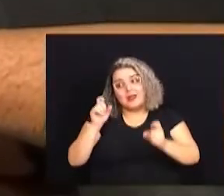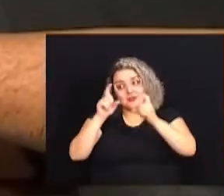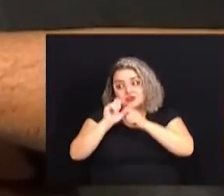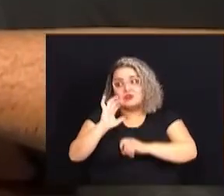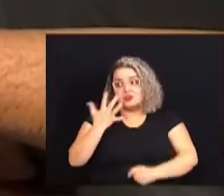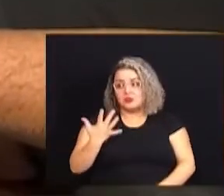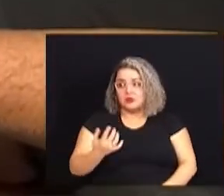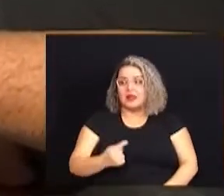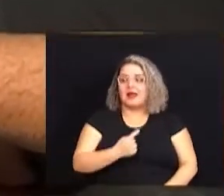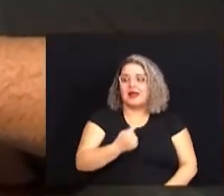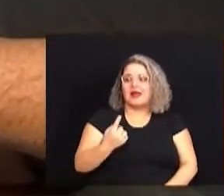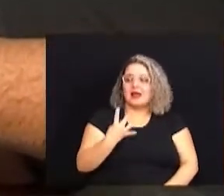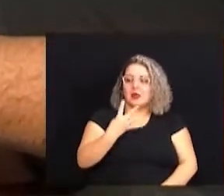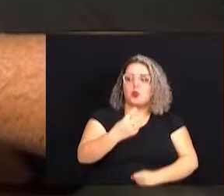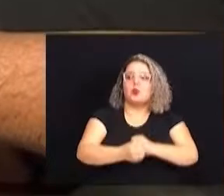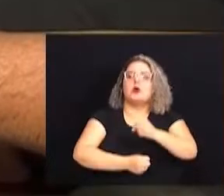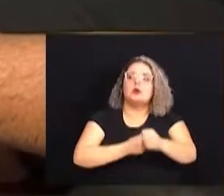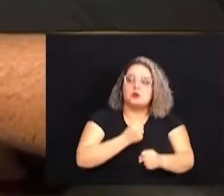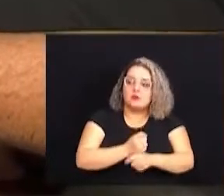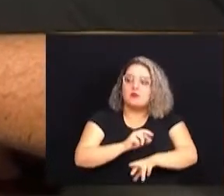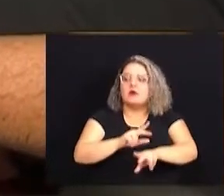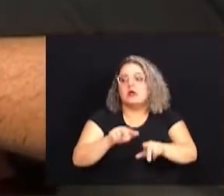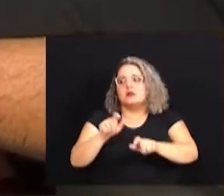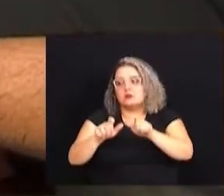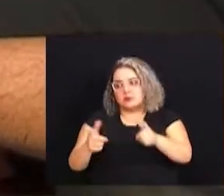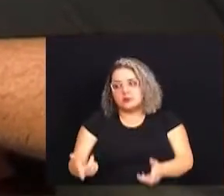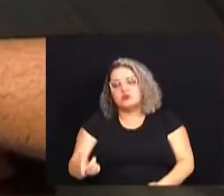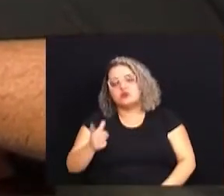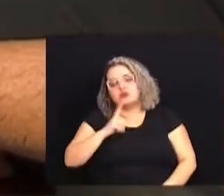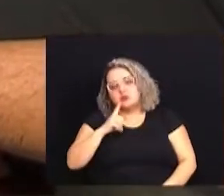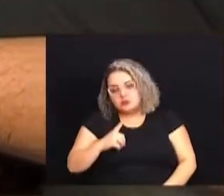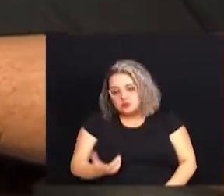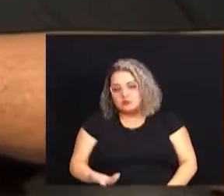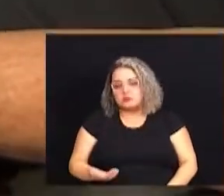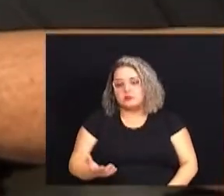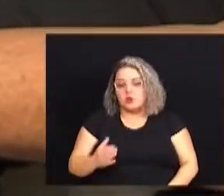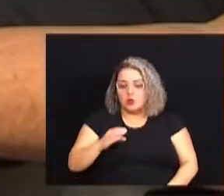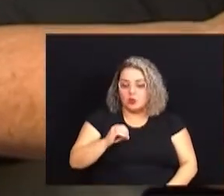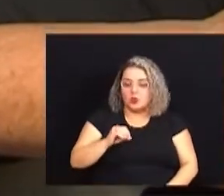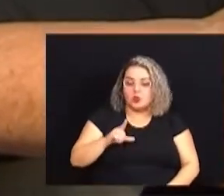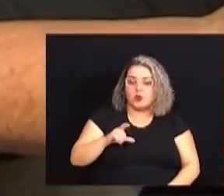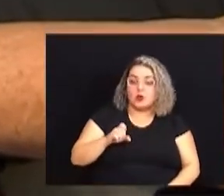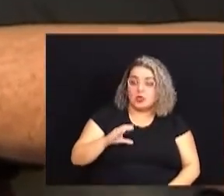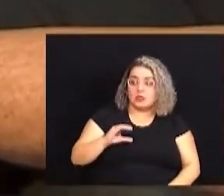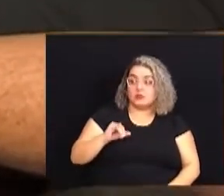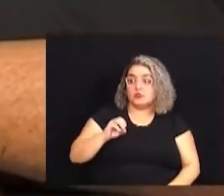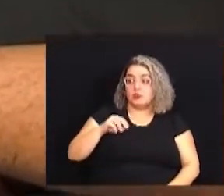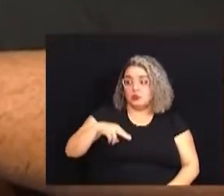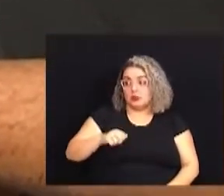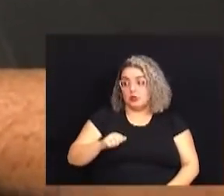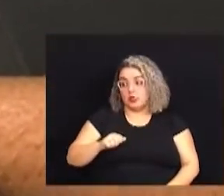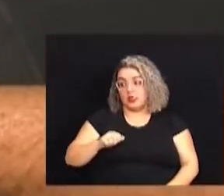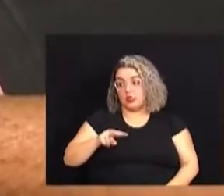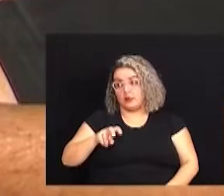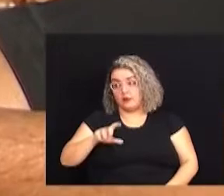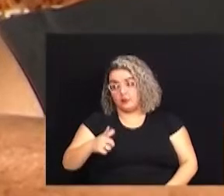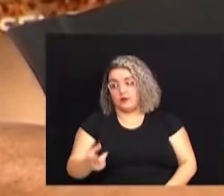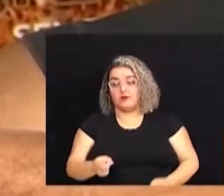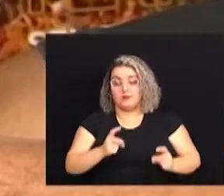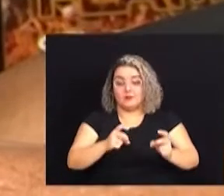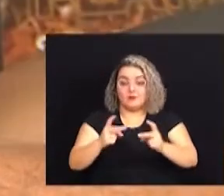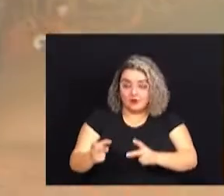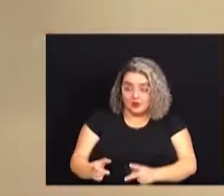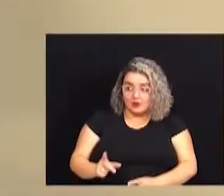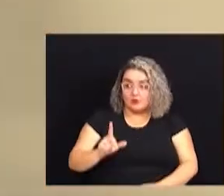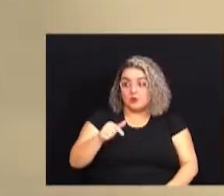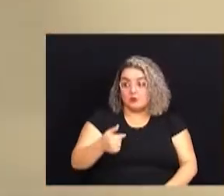Copa ocorre a cada 4 anos, muitas pessoas têm, então a chance de um álbum virar algo colecionável e você poder